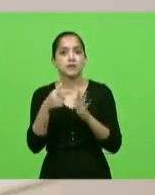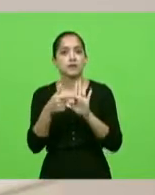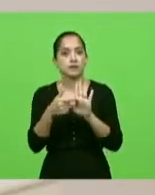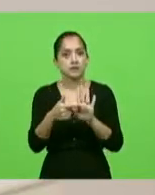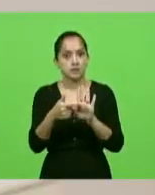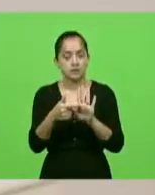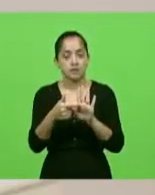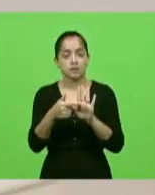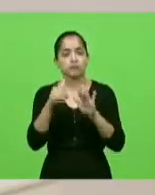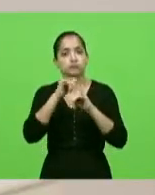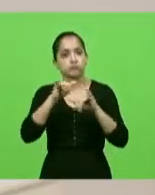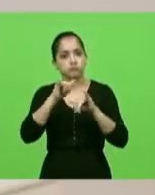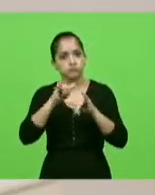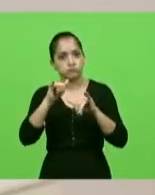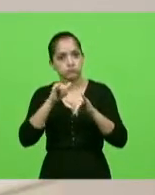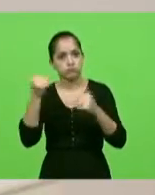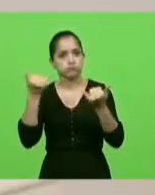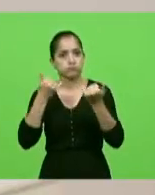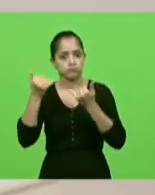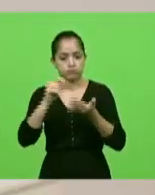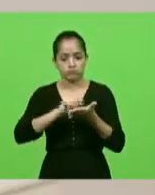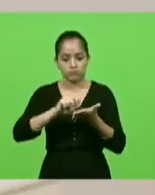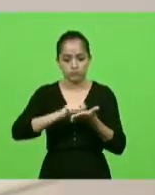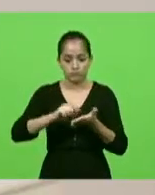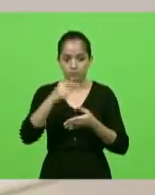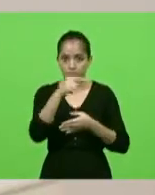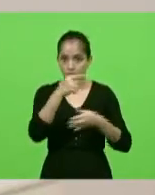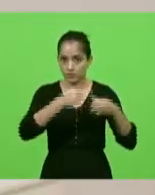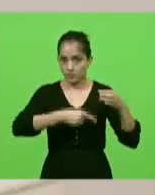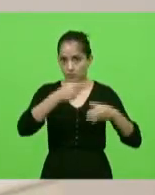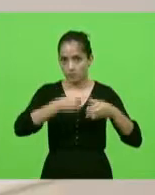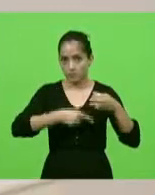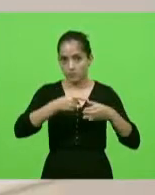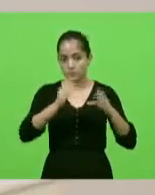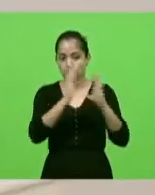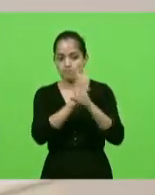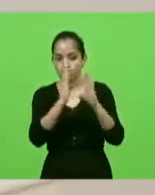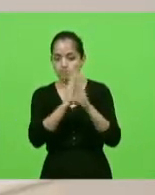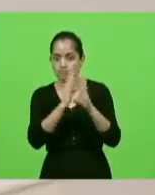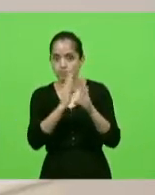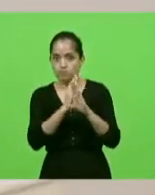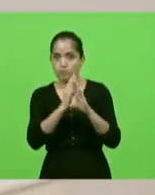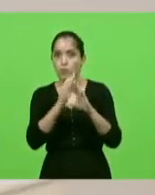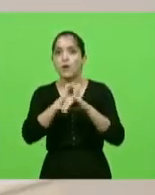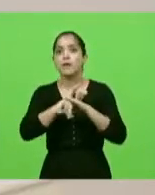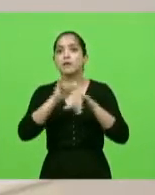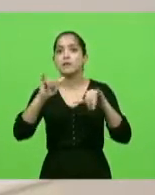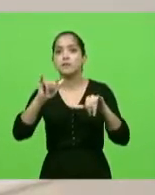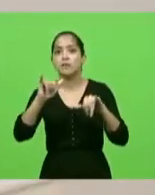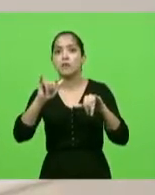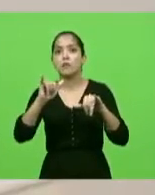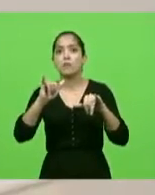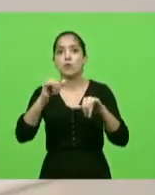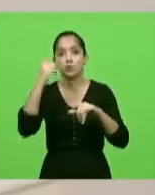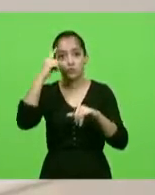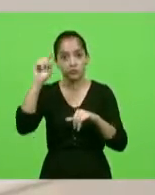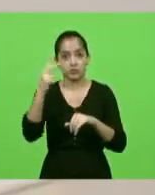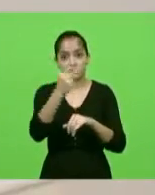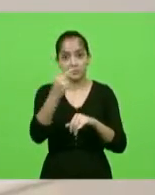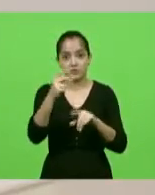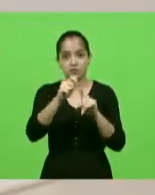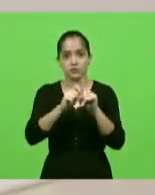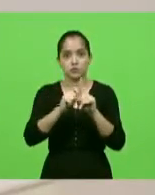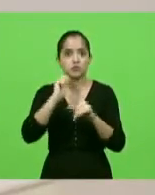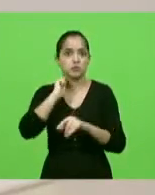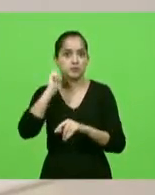prestar informações por escrito à Comissão Parlamentar de Inquérito, o senhor governador informou que somente em 22 de abril, em reunião